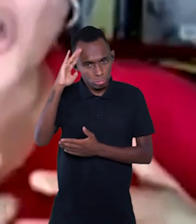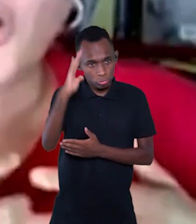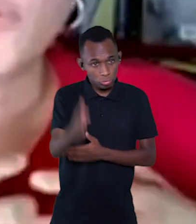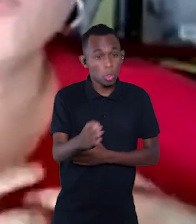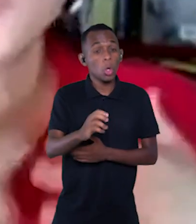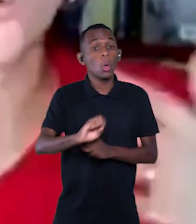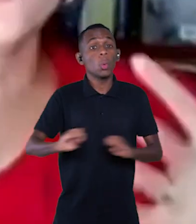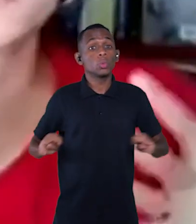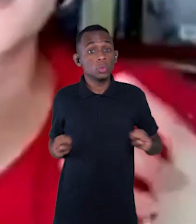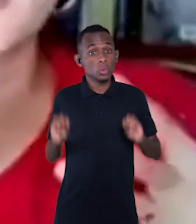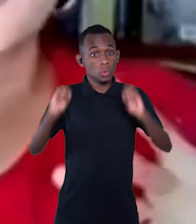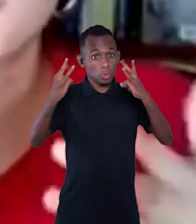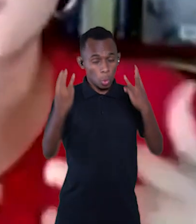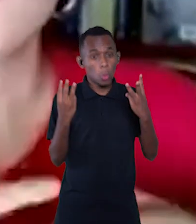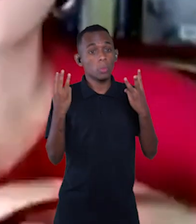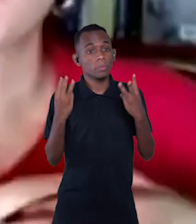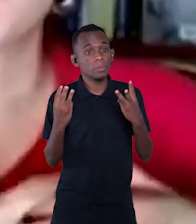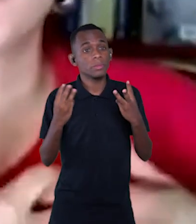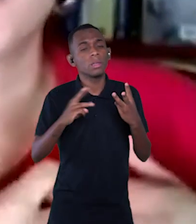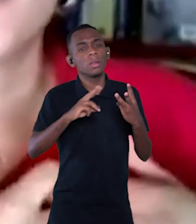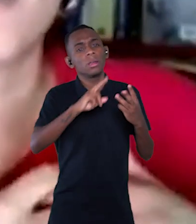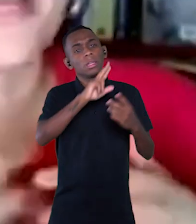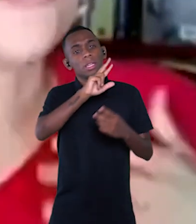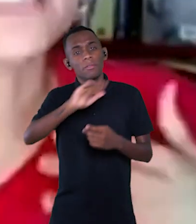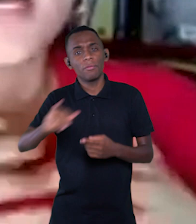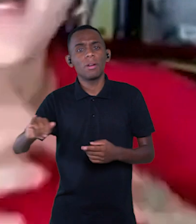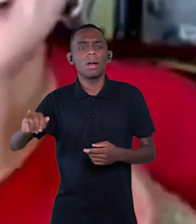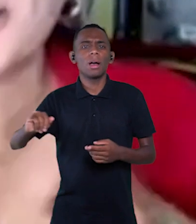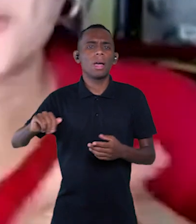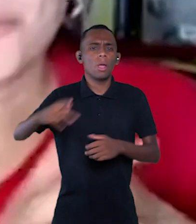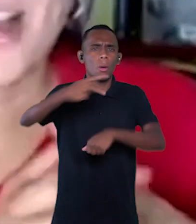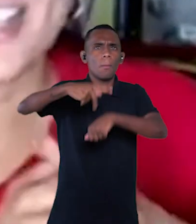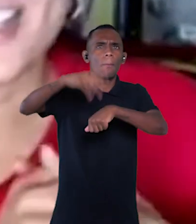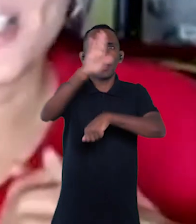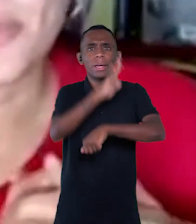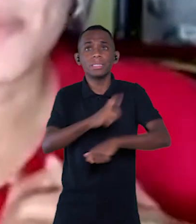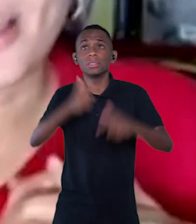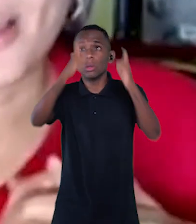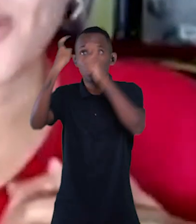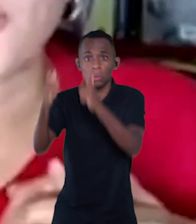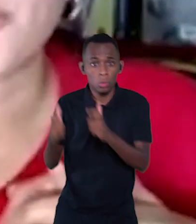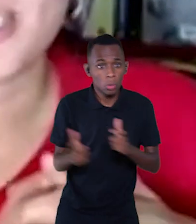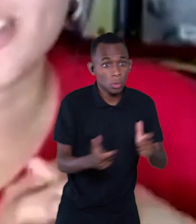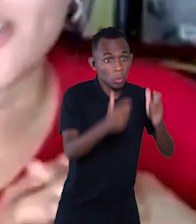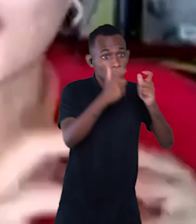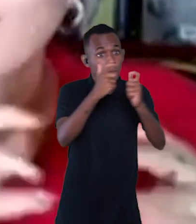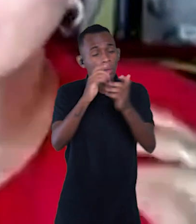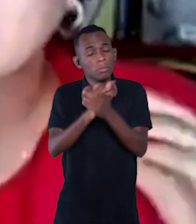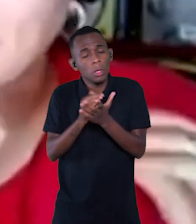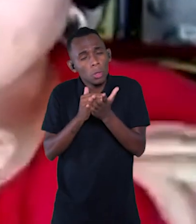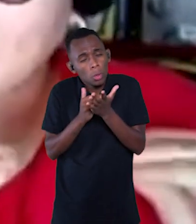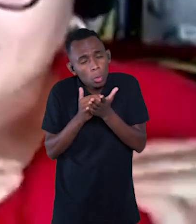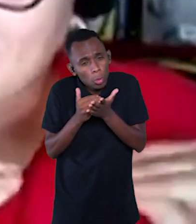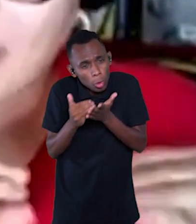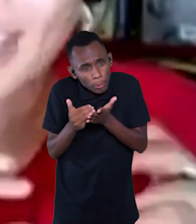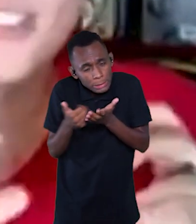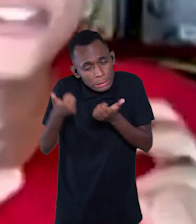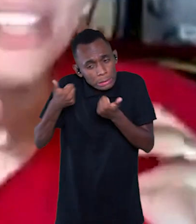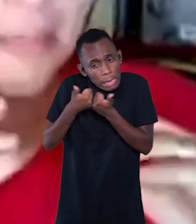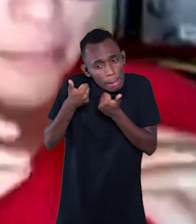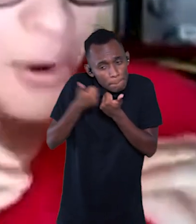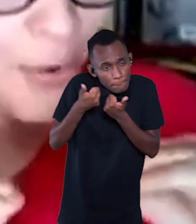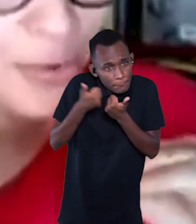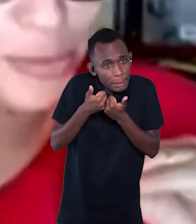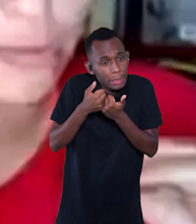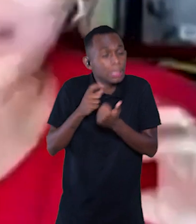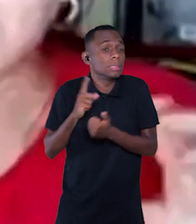Horizonte, um show do Samba da Ju que vai rodar o país e eu espero que rode bastante. A gente vai começar modestamente